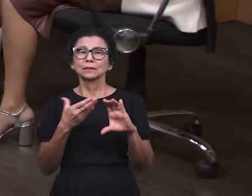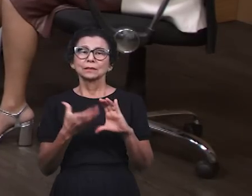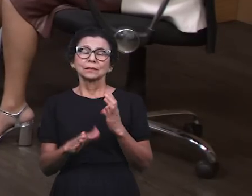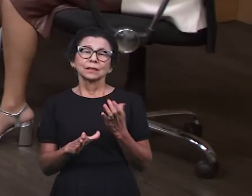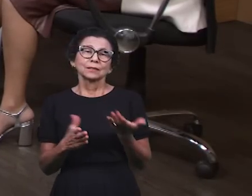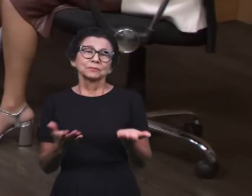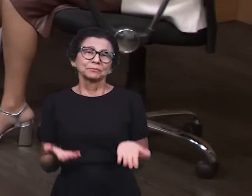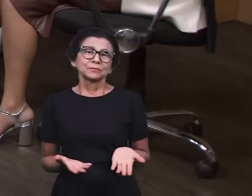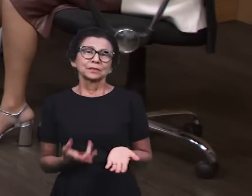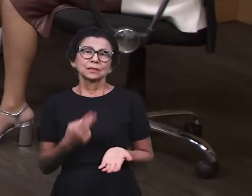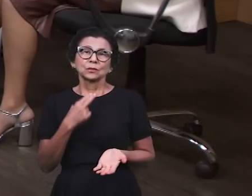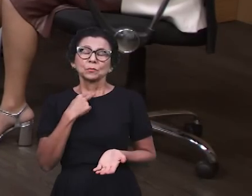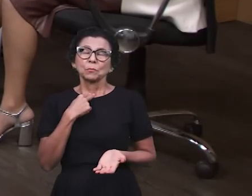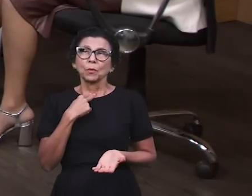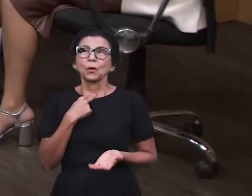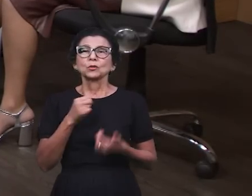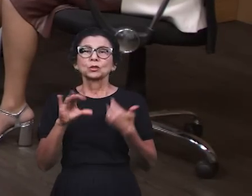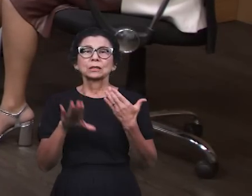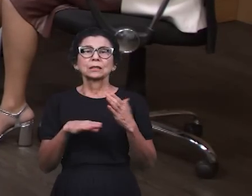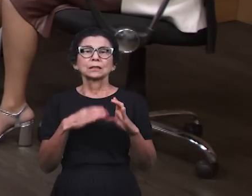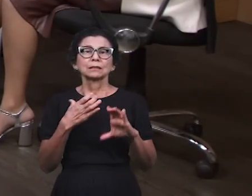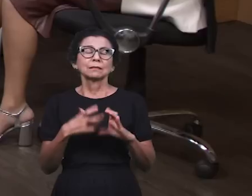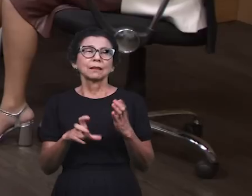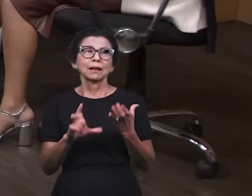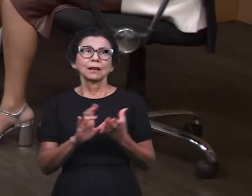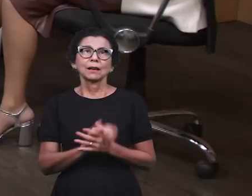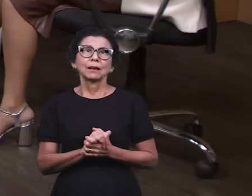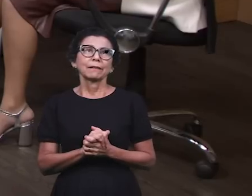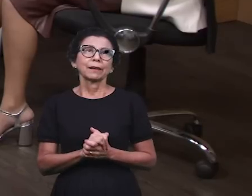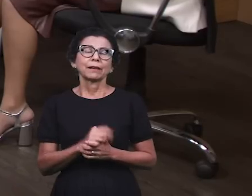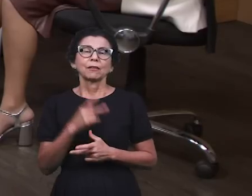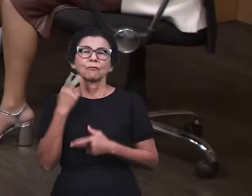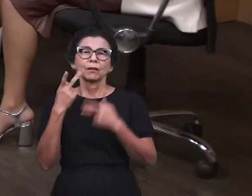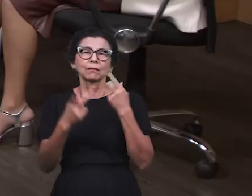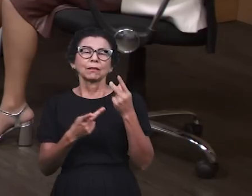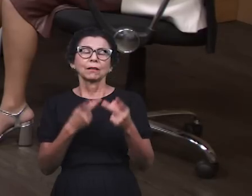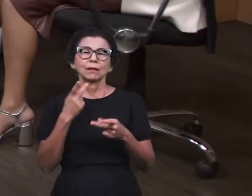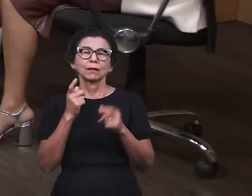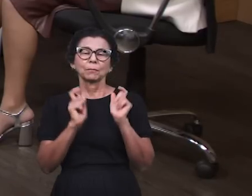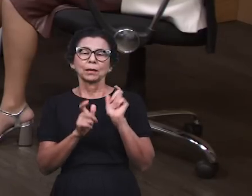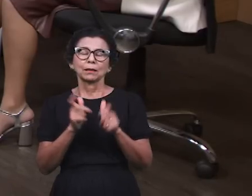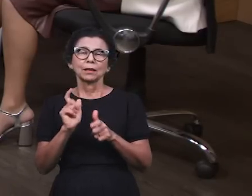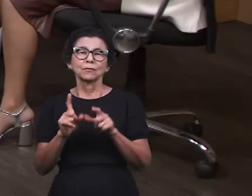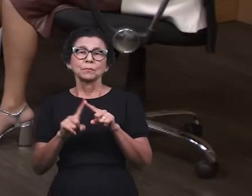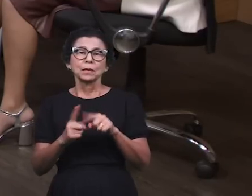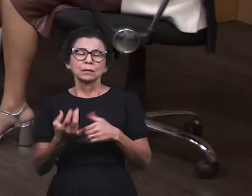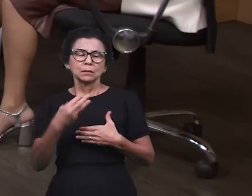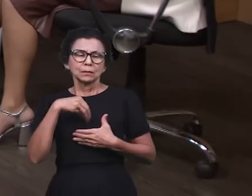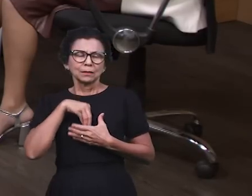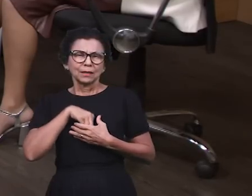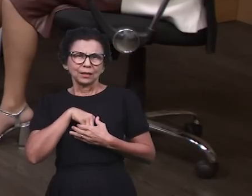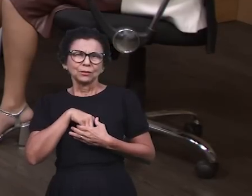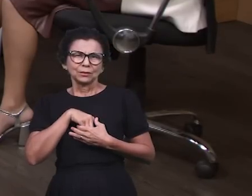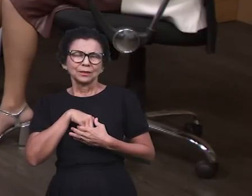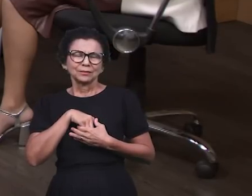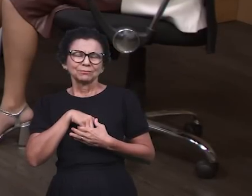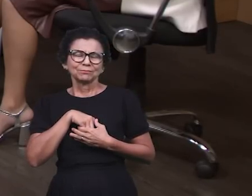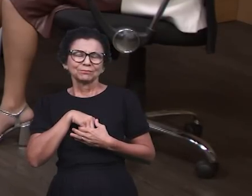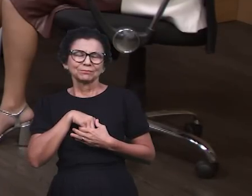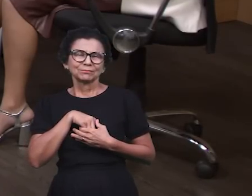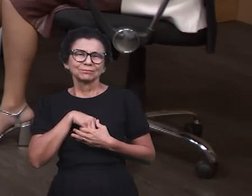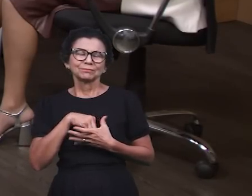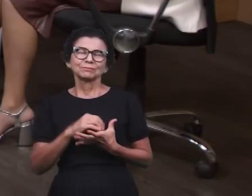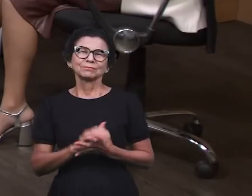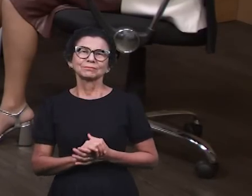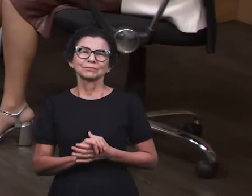pode cantar em voz audível, canta no coração, né? E outra coisa que é muito interessante, porque às vezes eu vou às